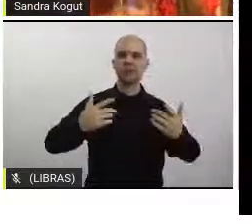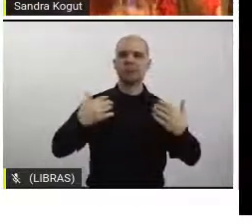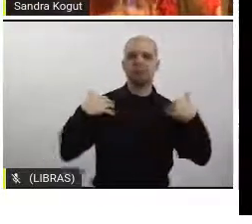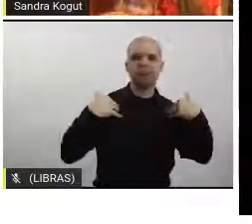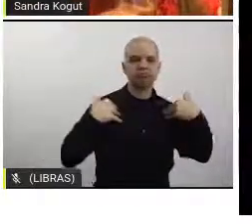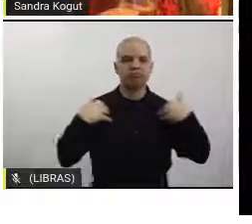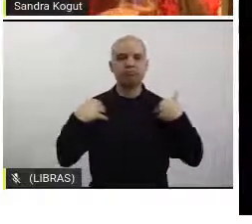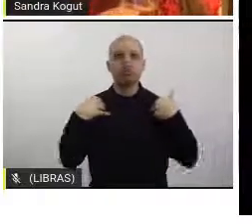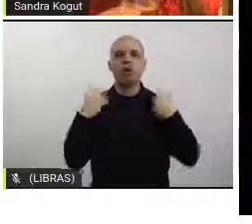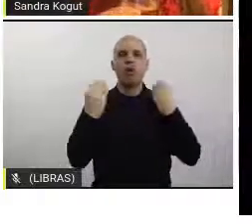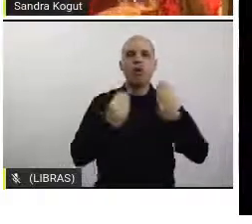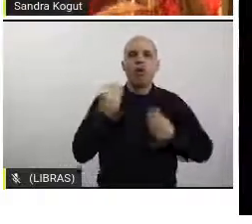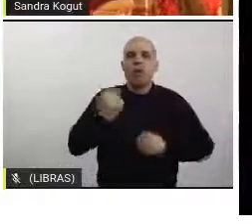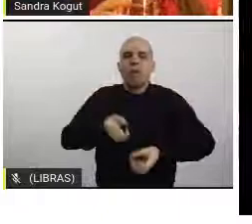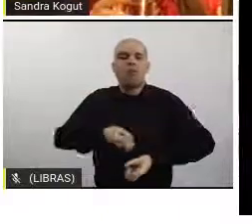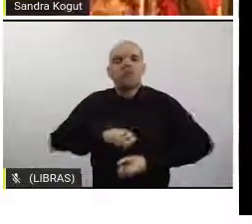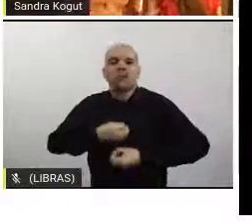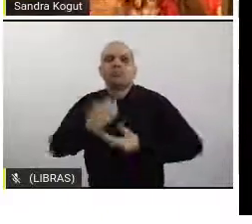né?